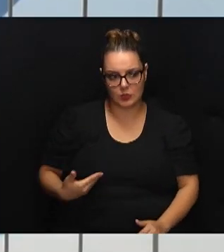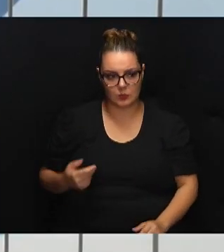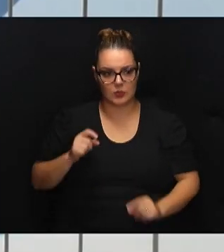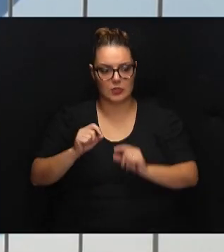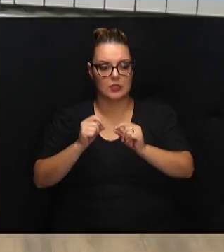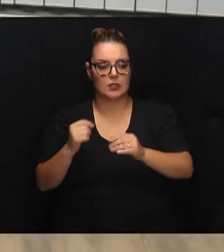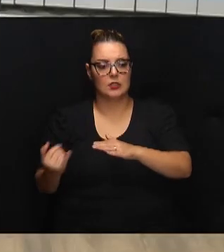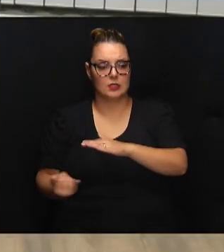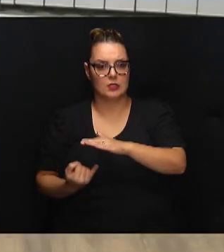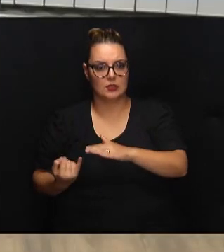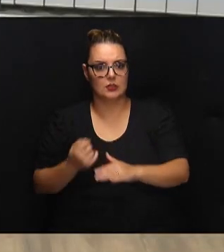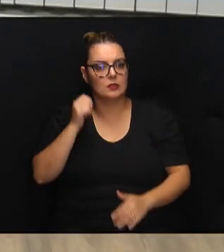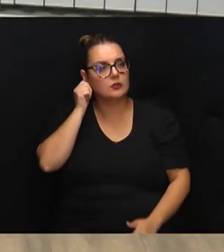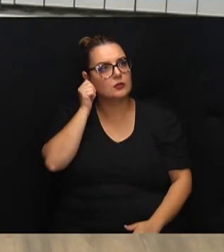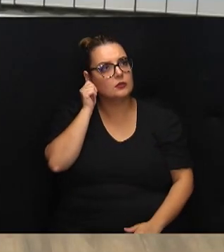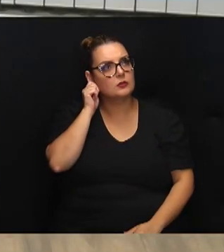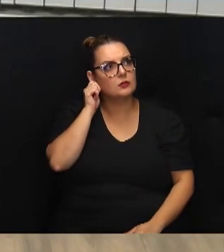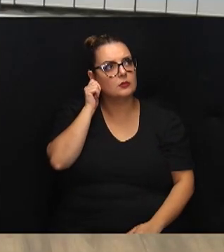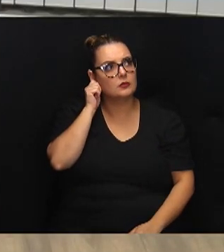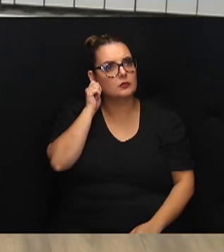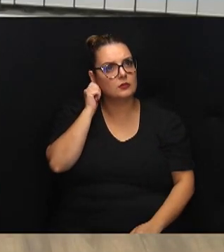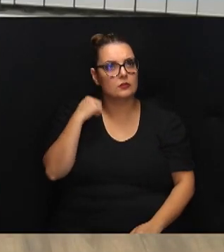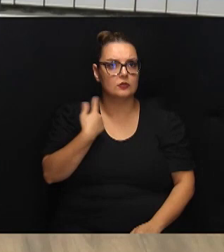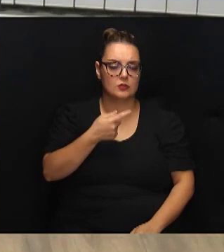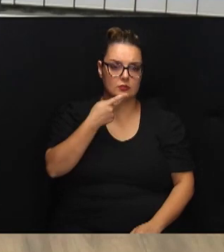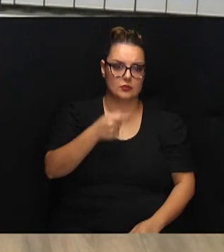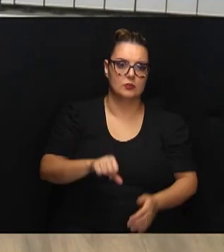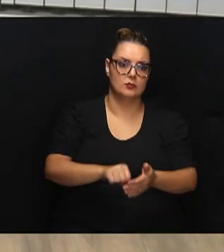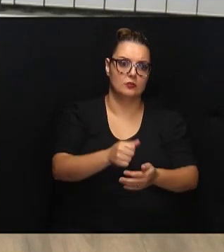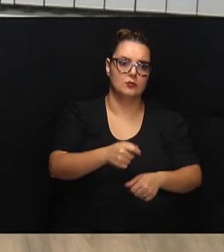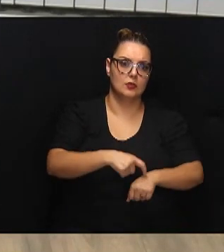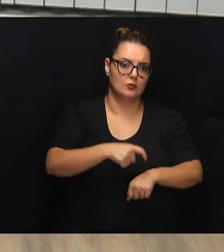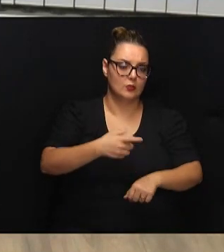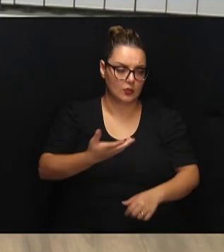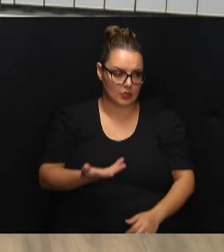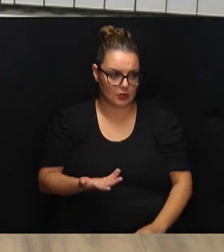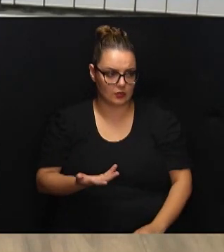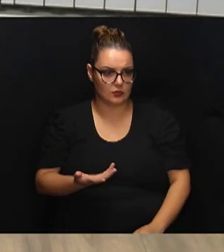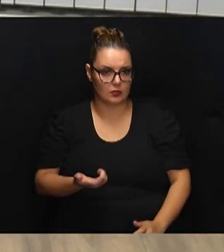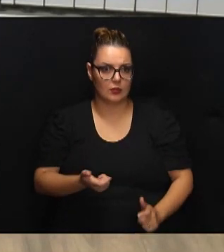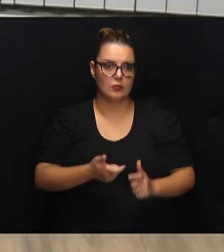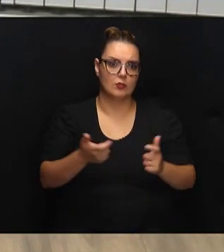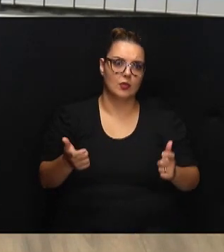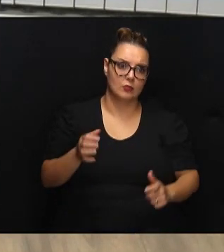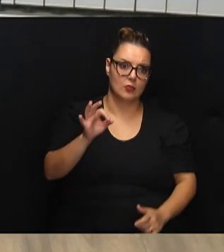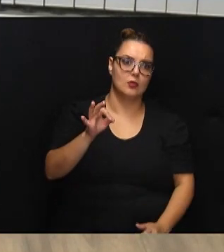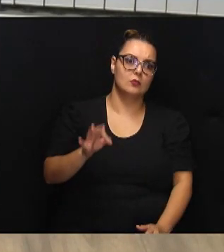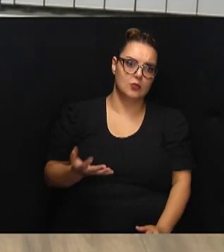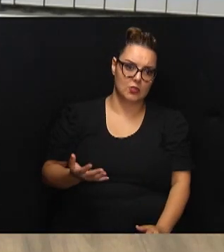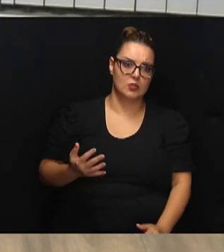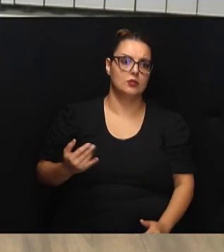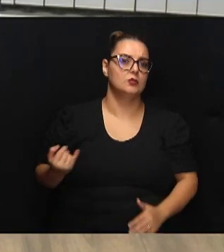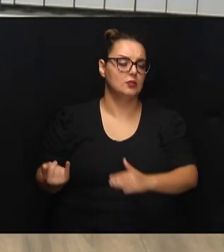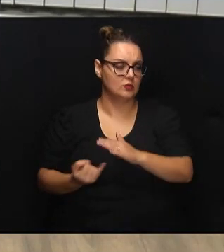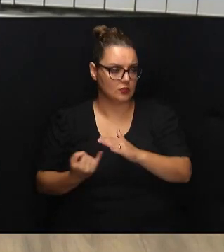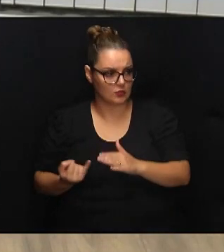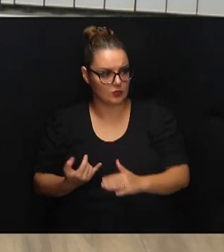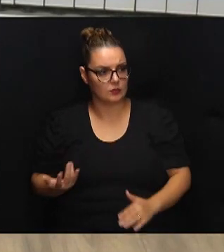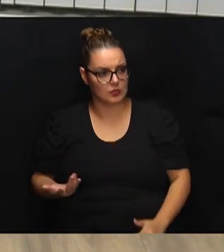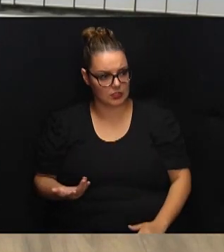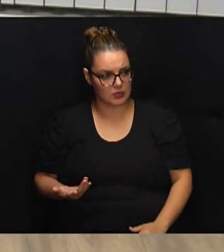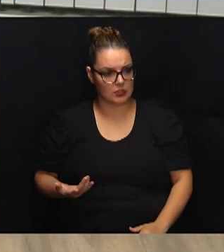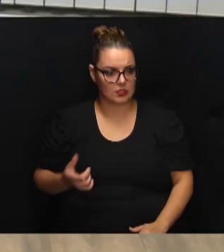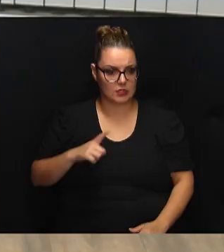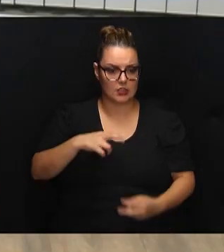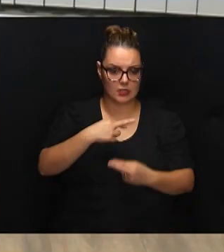na informalidade? Já que nós falamos no primeiro bloco, né, que uma grande parcela da informalidade tem a